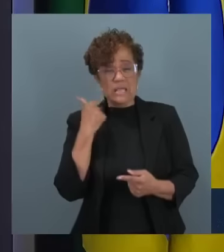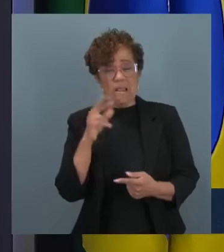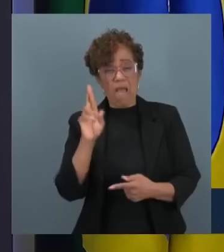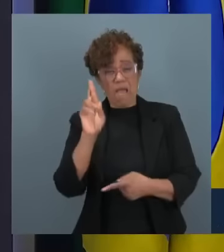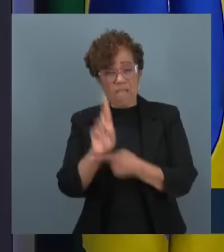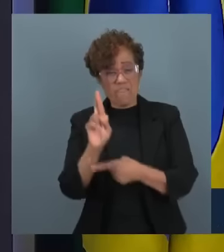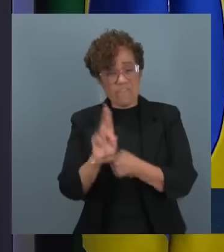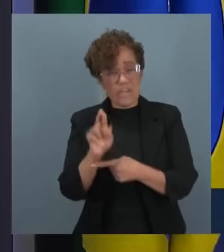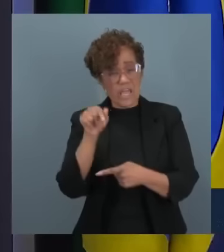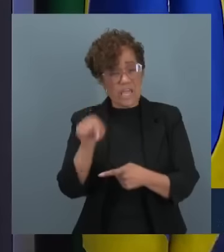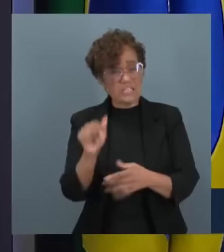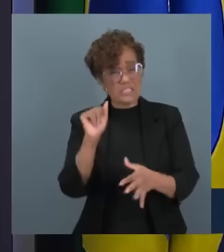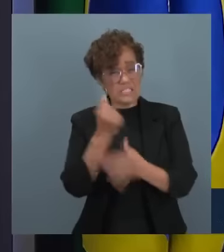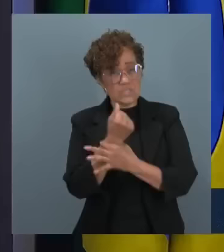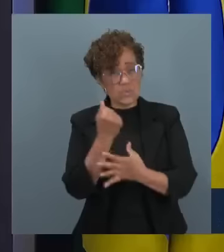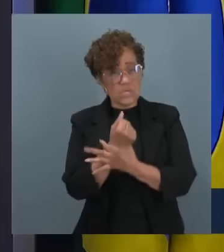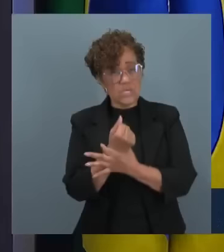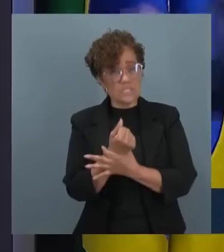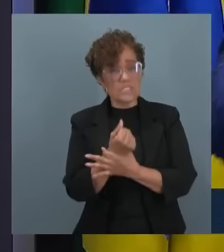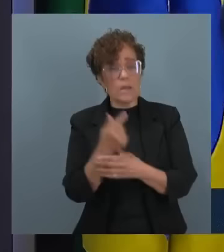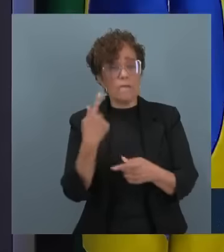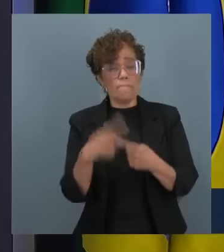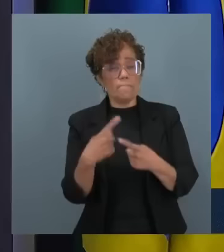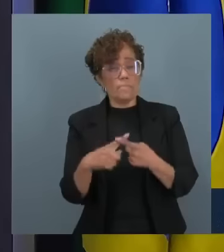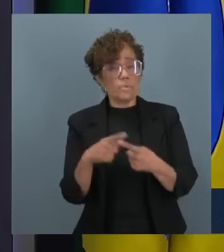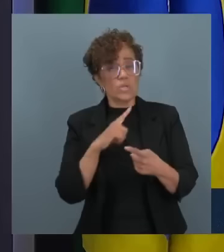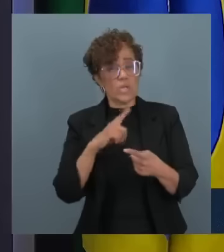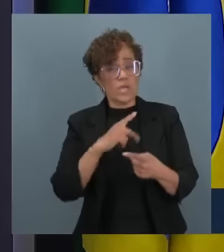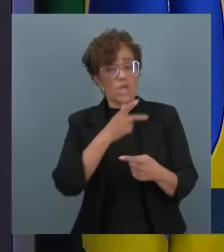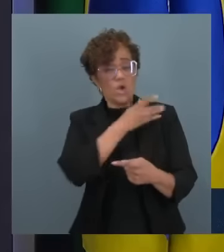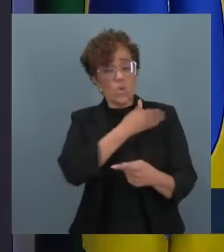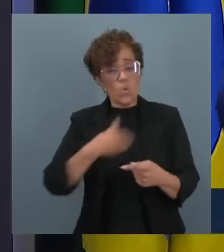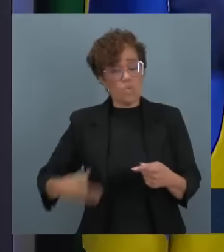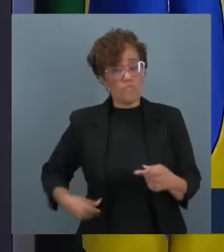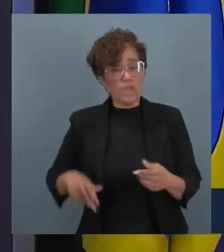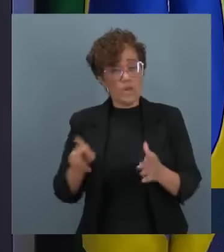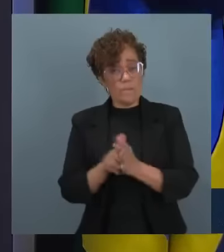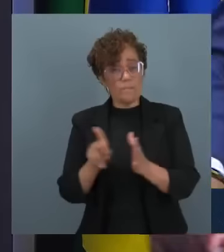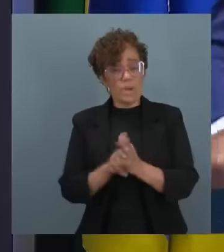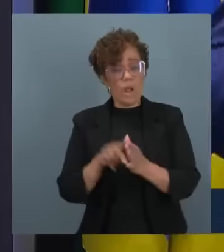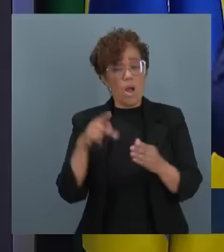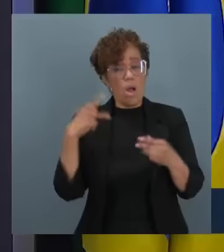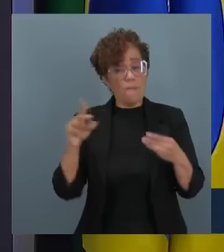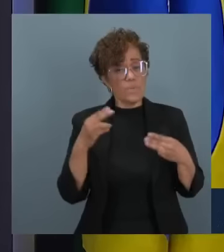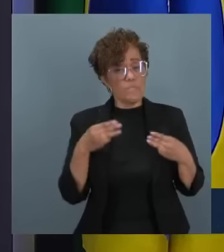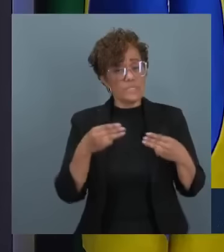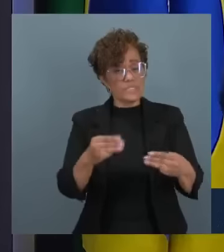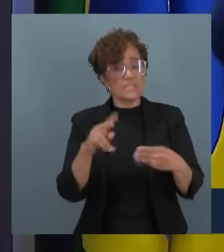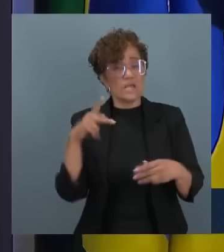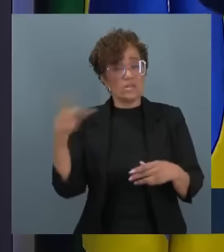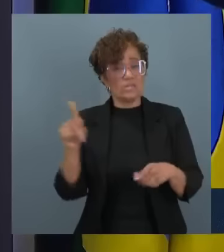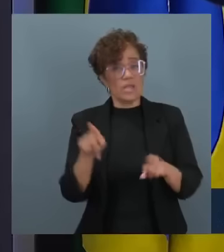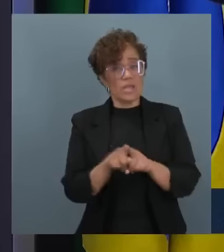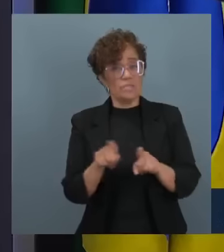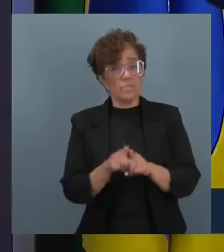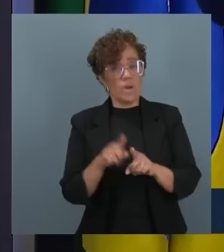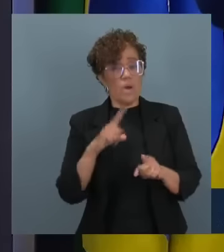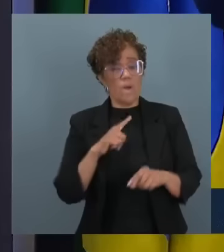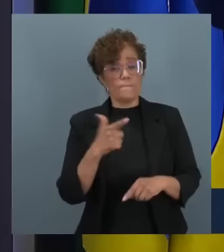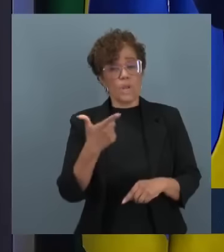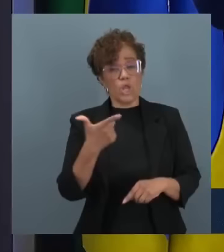piores índices de segurança do próprio governo que ele faz parte, do ministério dele, do Fórum Brasileiro de Segurança Pública, dizem que